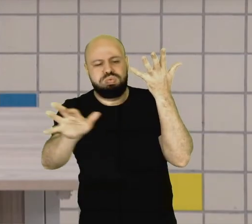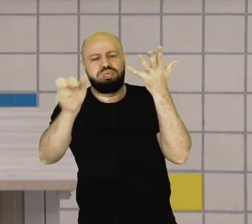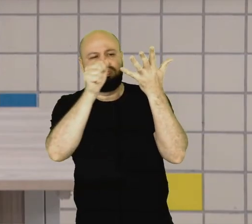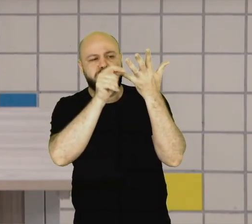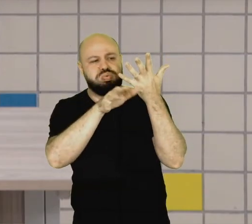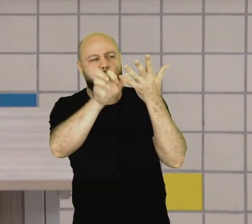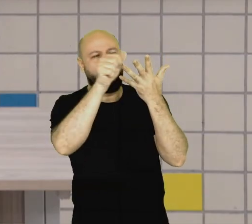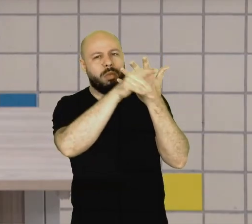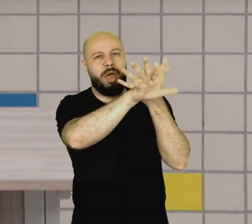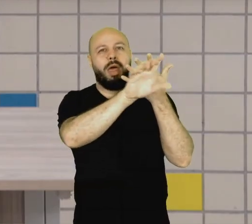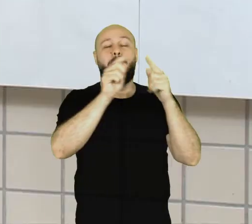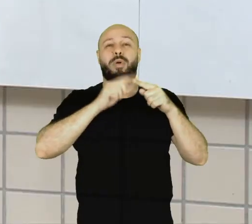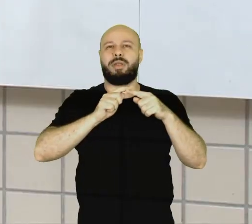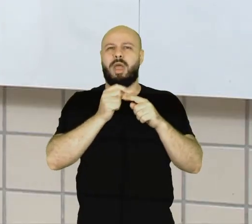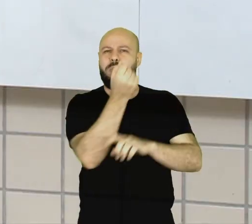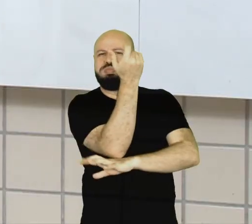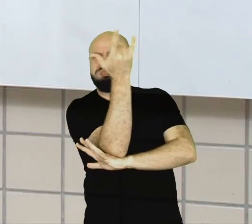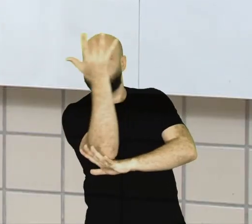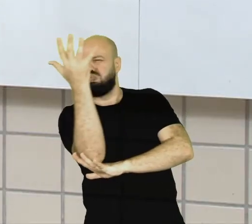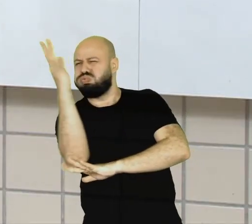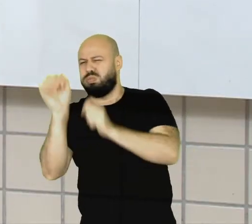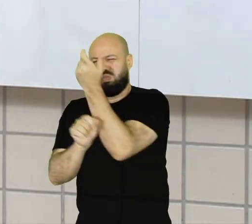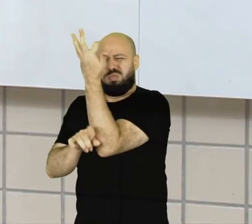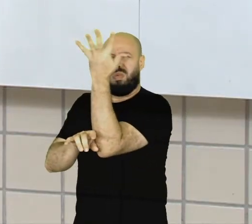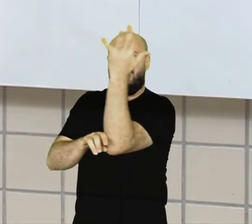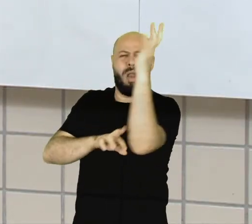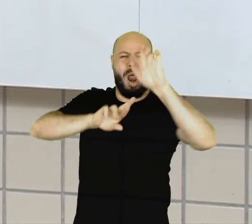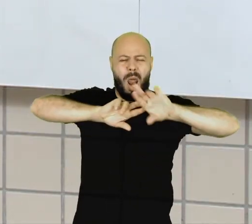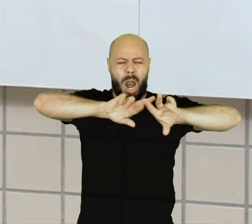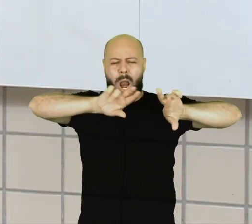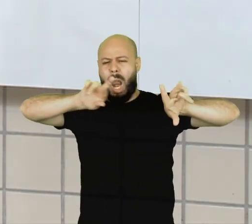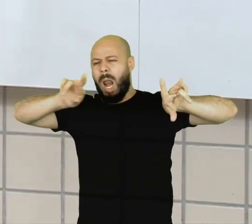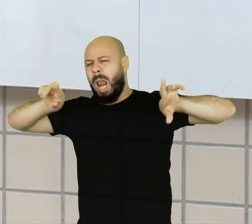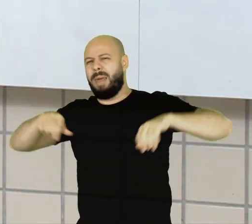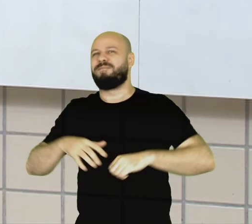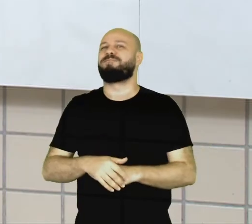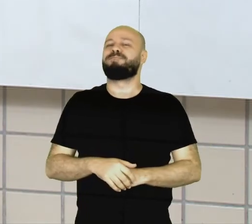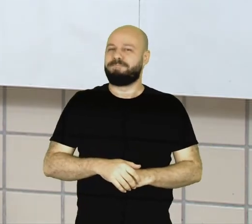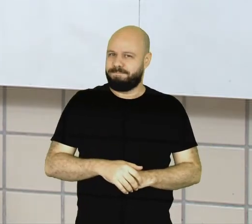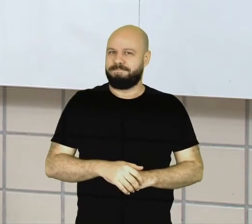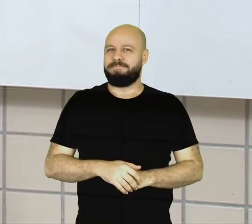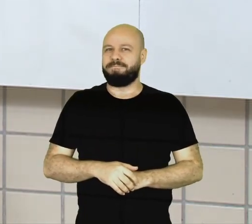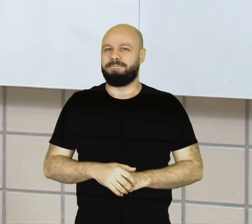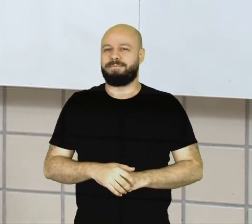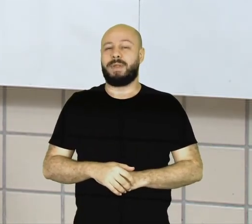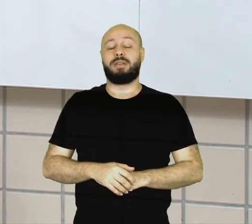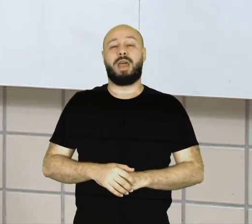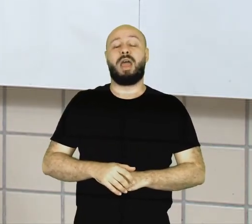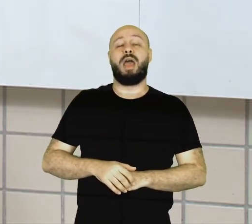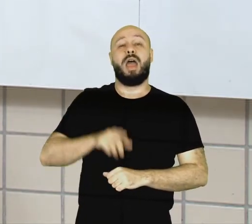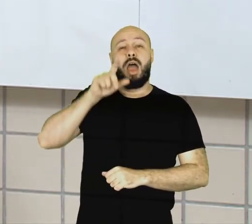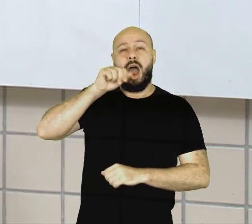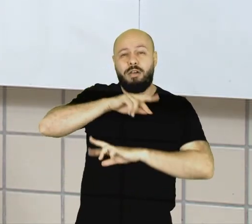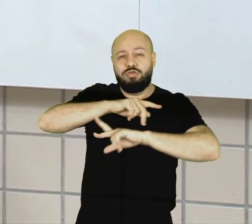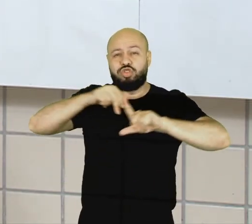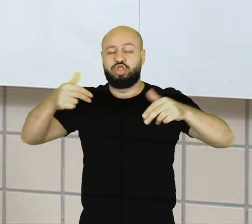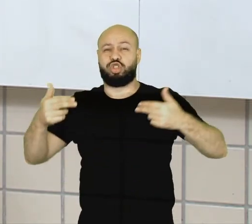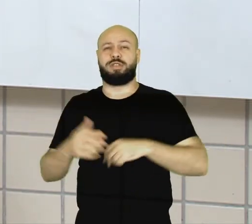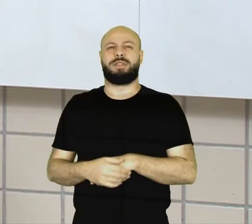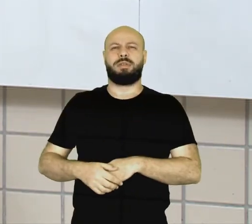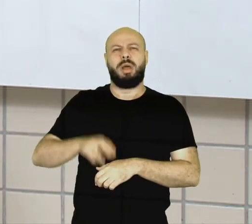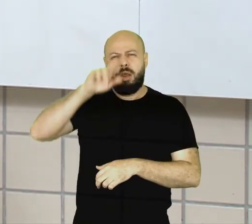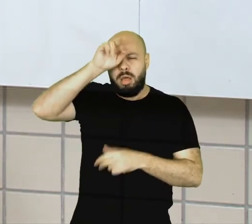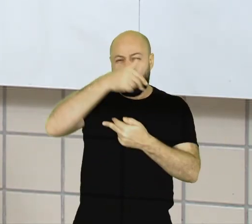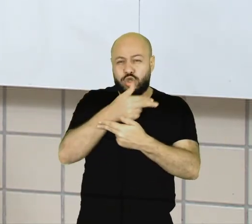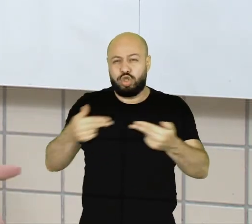de árvores, uma variedade muito grande de aves, de animais, de